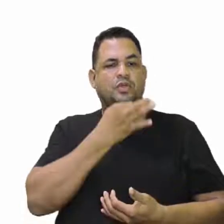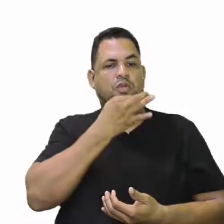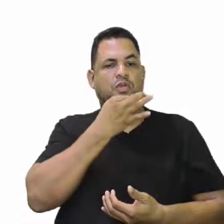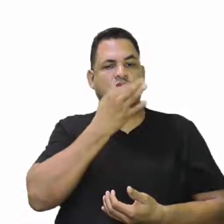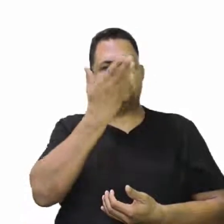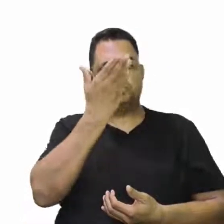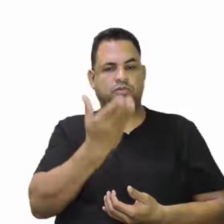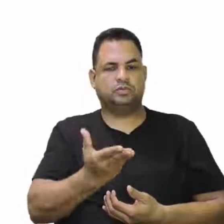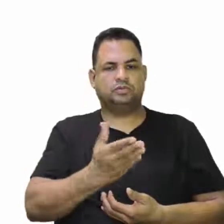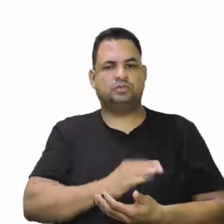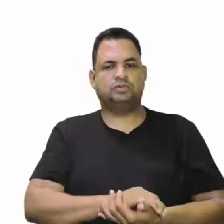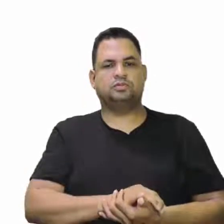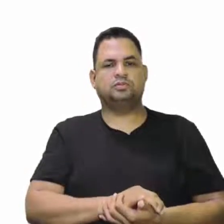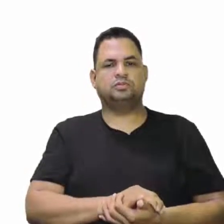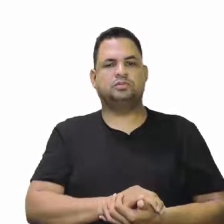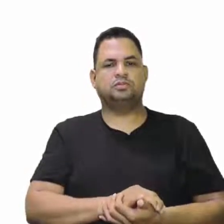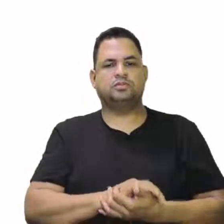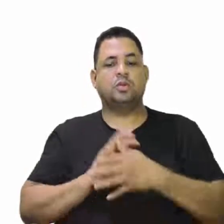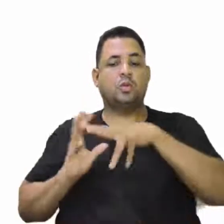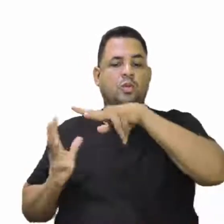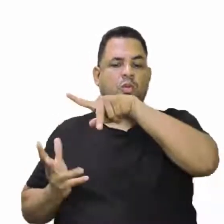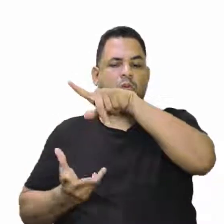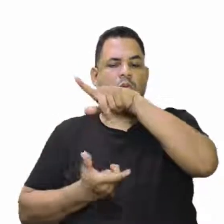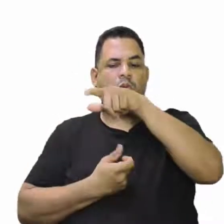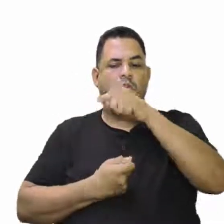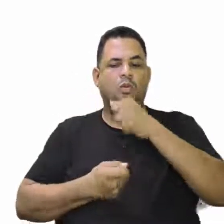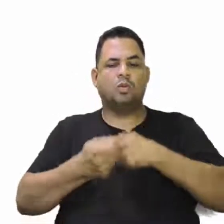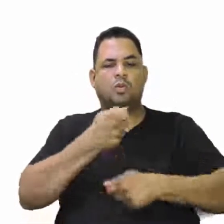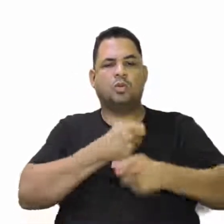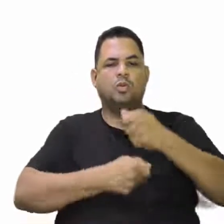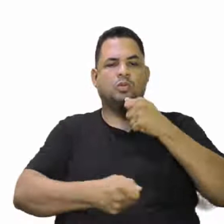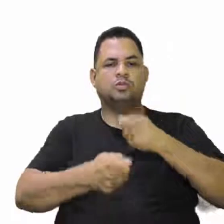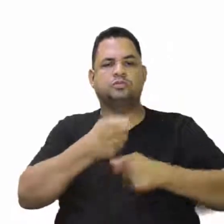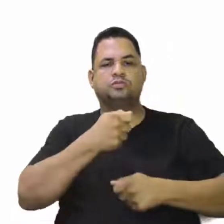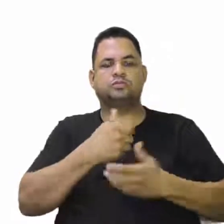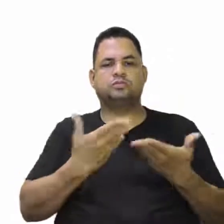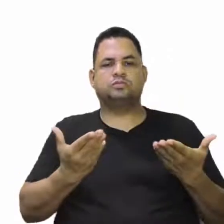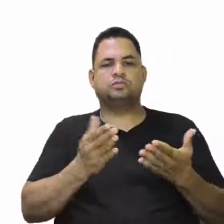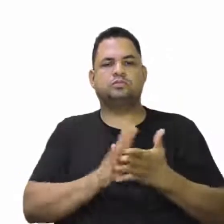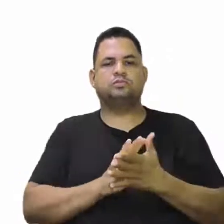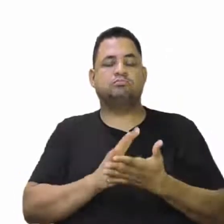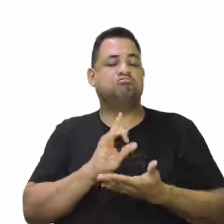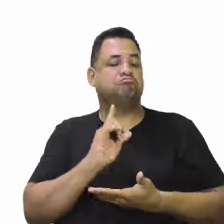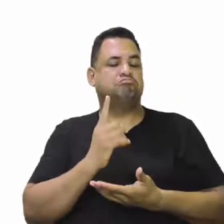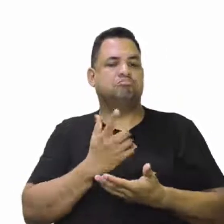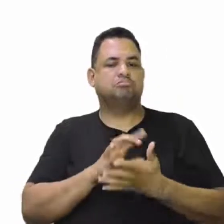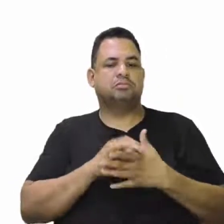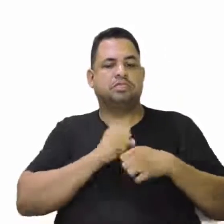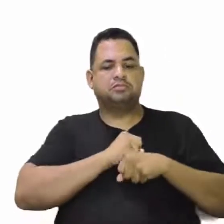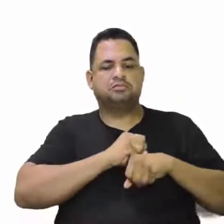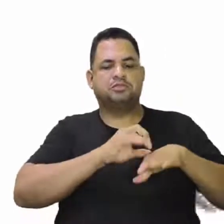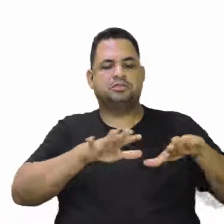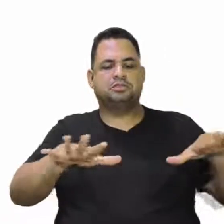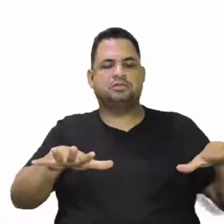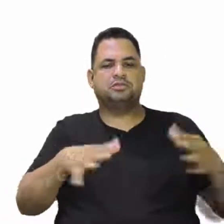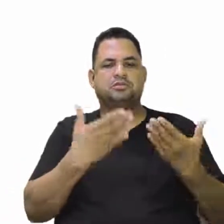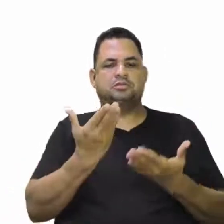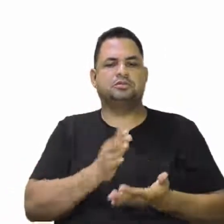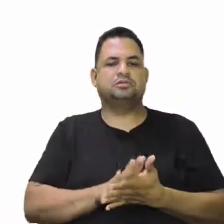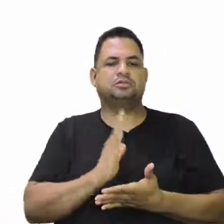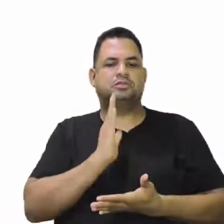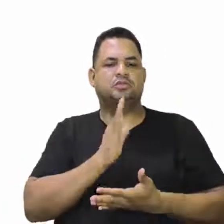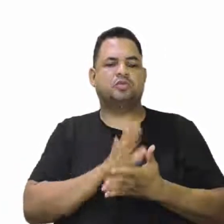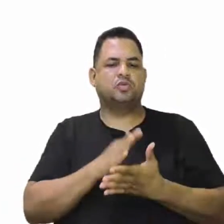Olha lá, né? A globalização, a expansão. A gente nem viu as perguntas, mas a gente já